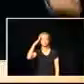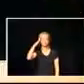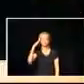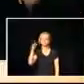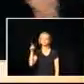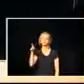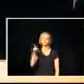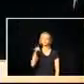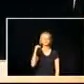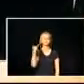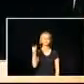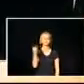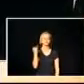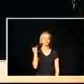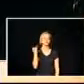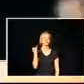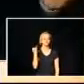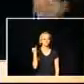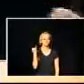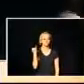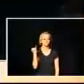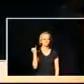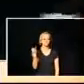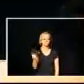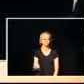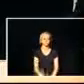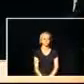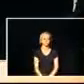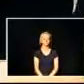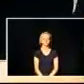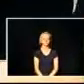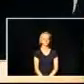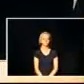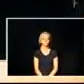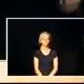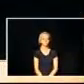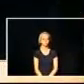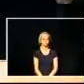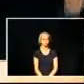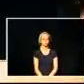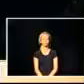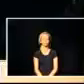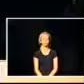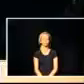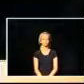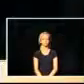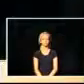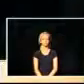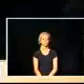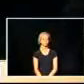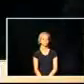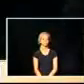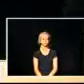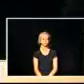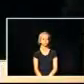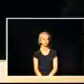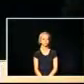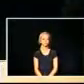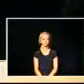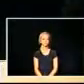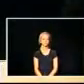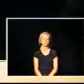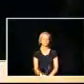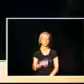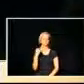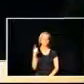que agilizou a sua assessoria para que pudesse dar o voto. O vereador Paulo Miranda. O vereador